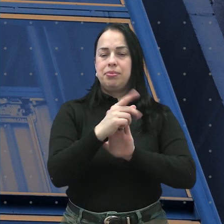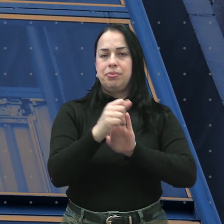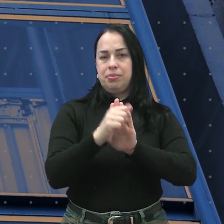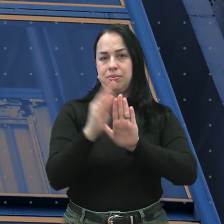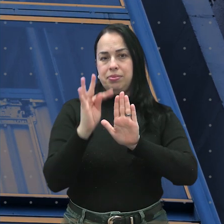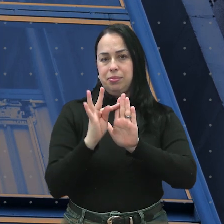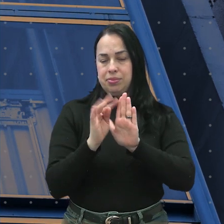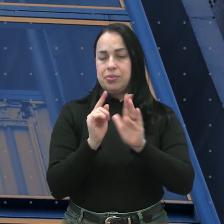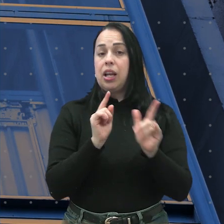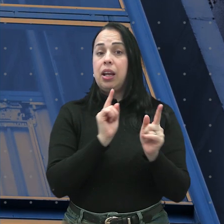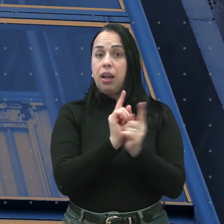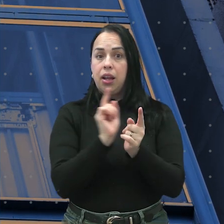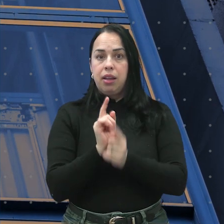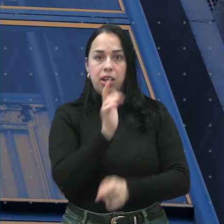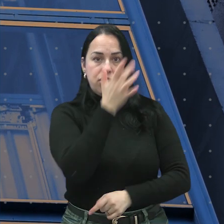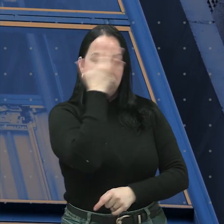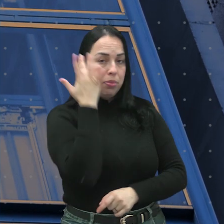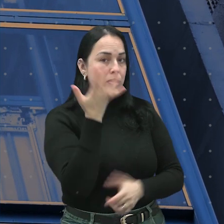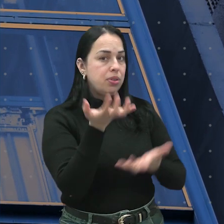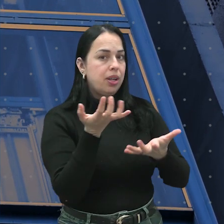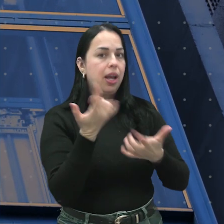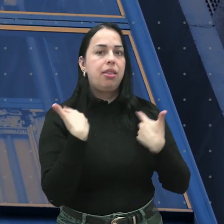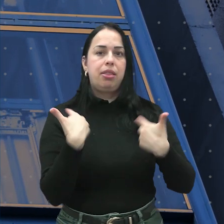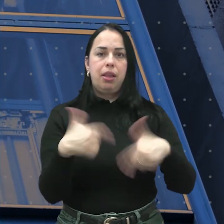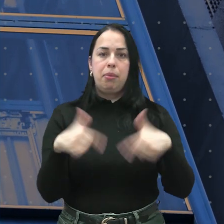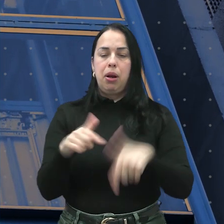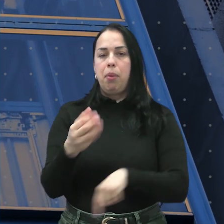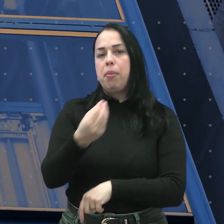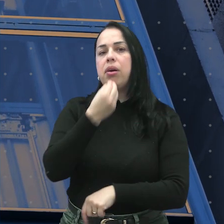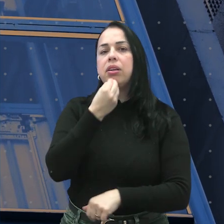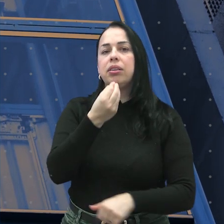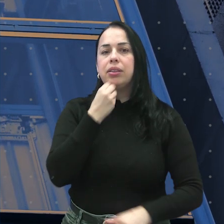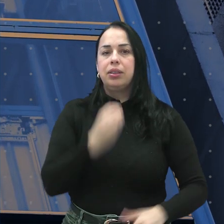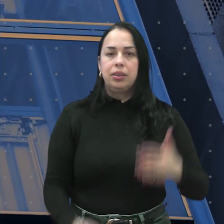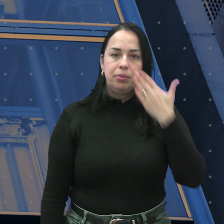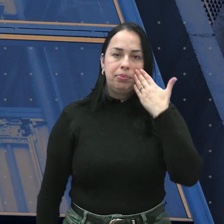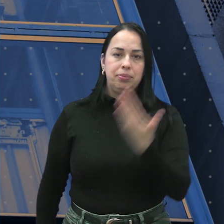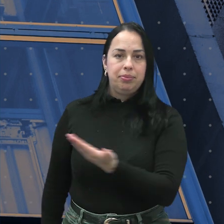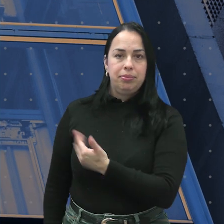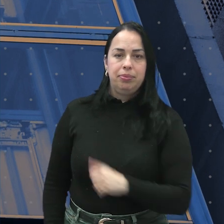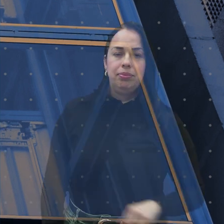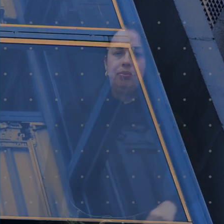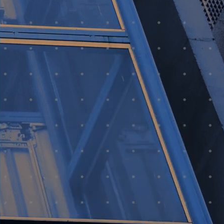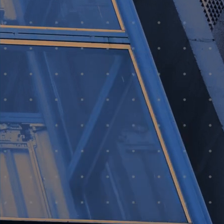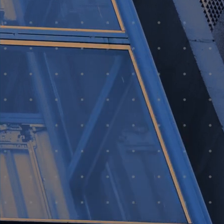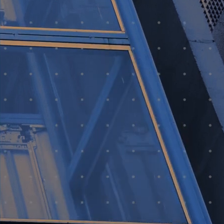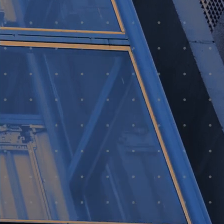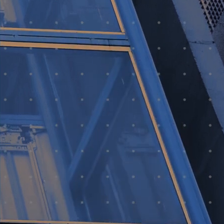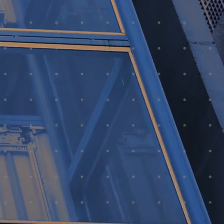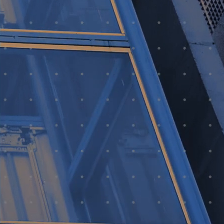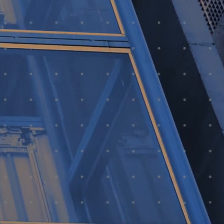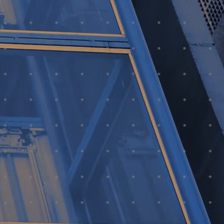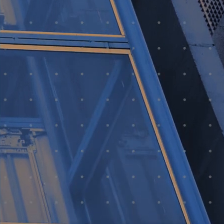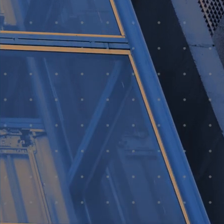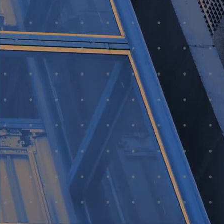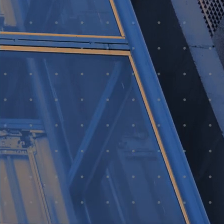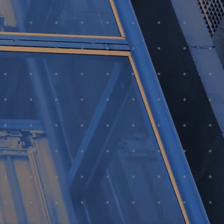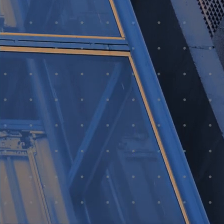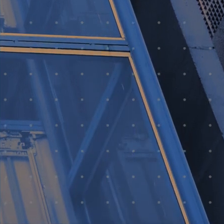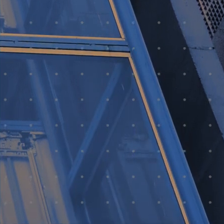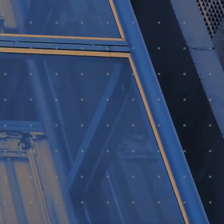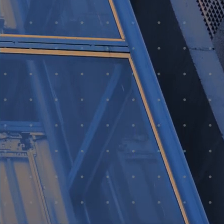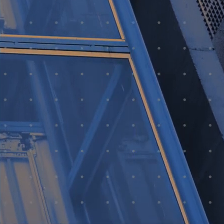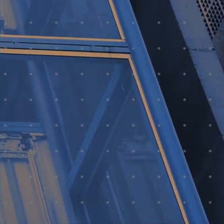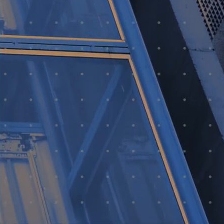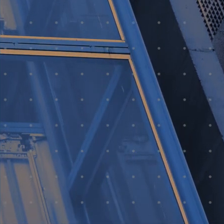O posto de atendimento ao trabalhador de São José dos Campos tem oportunidade de emprego para açougueiro, ajudante